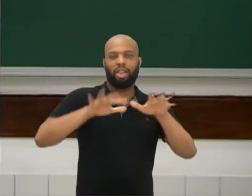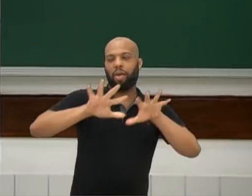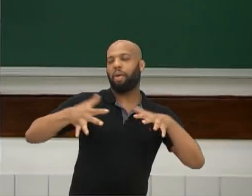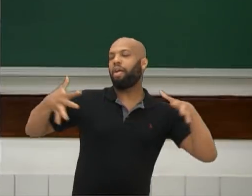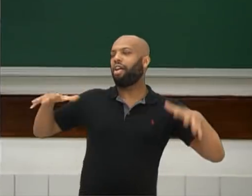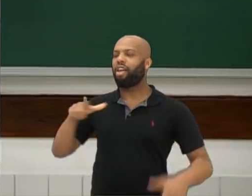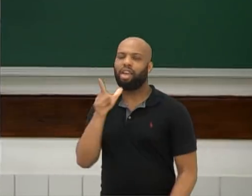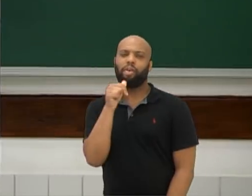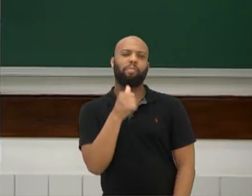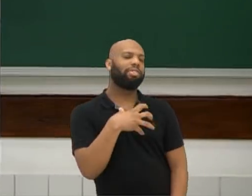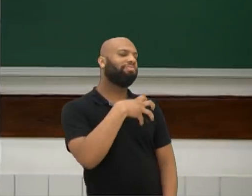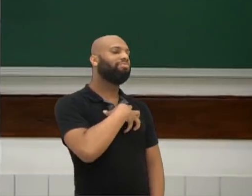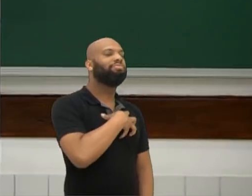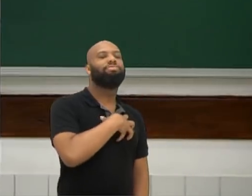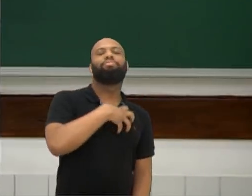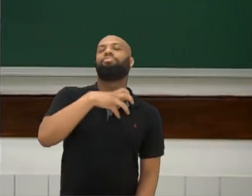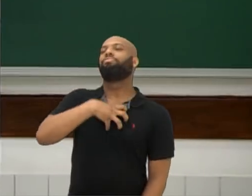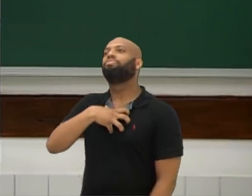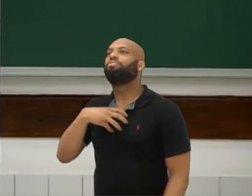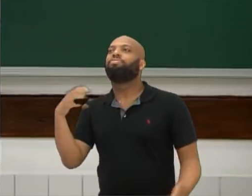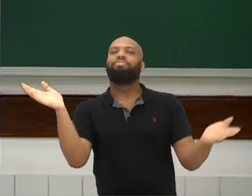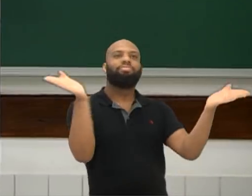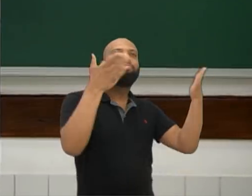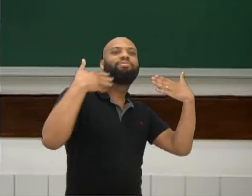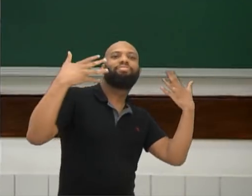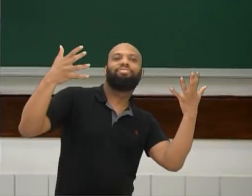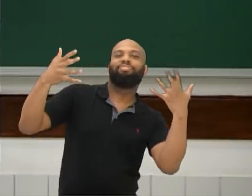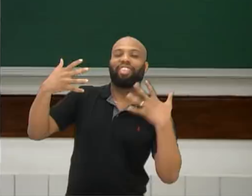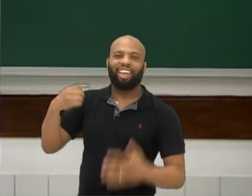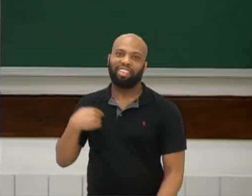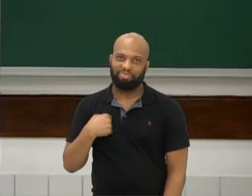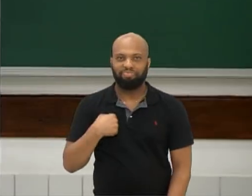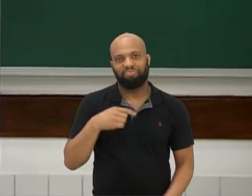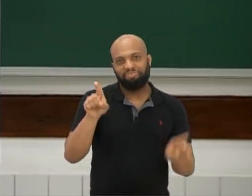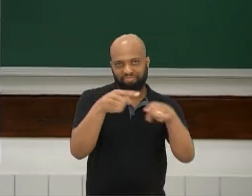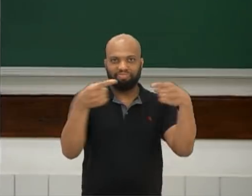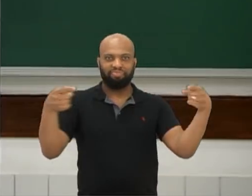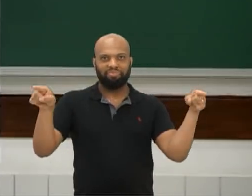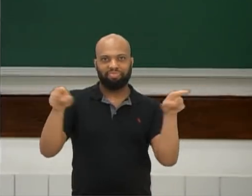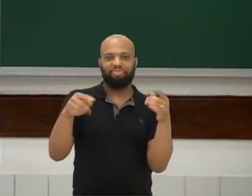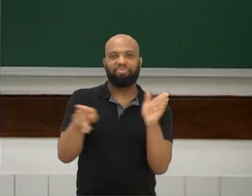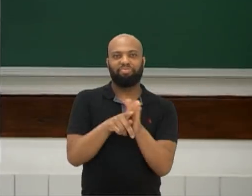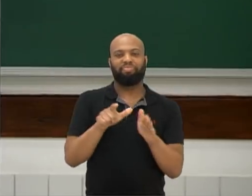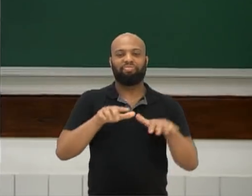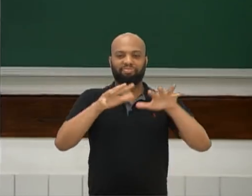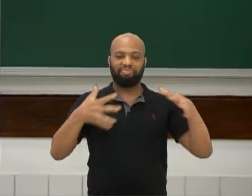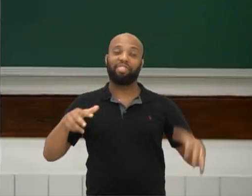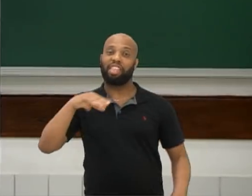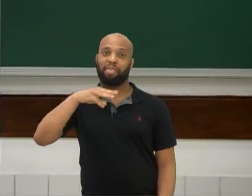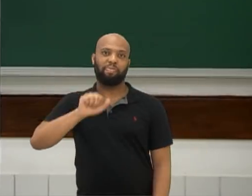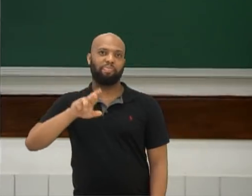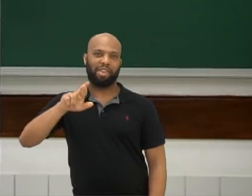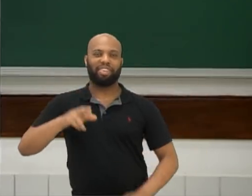Marizia, sente a Marizia. Ficou com essa música na cabeça, né? Marizia.